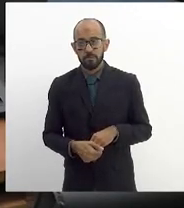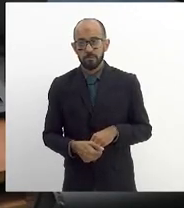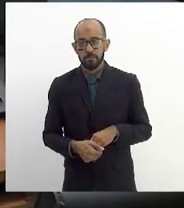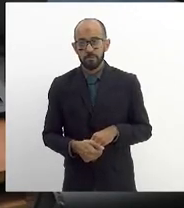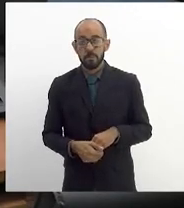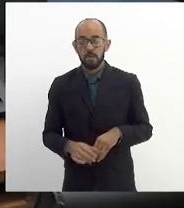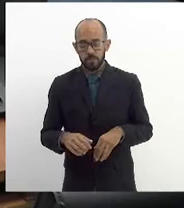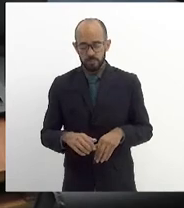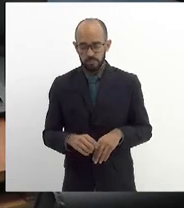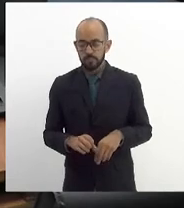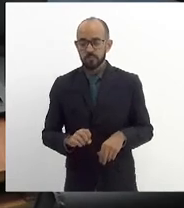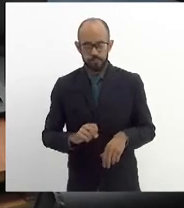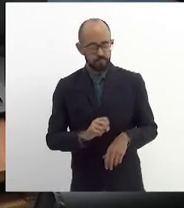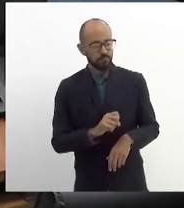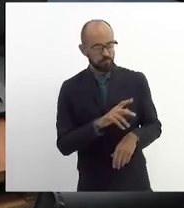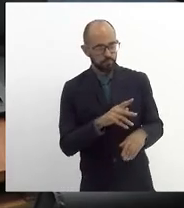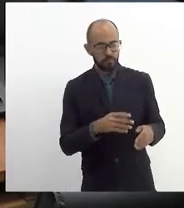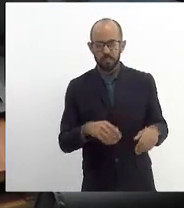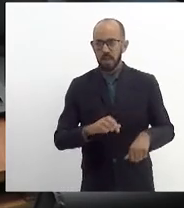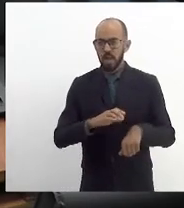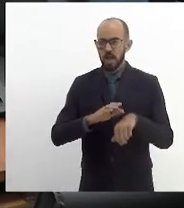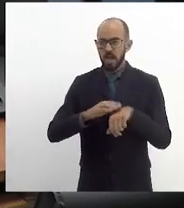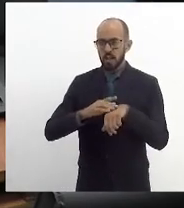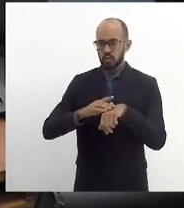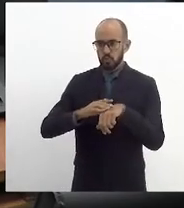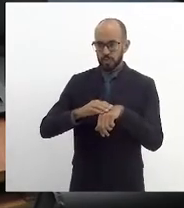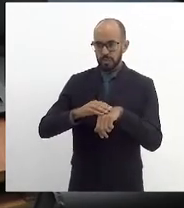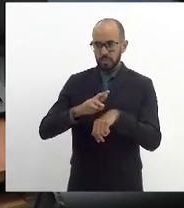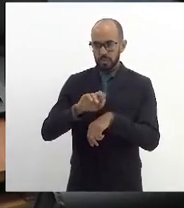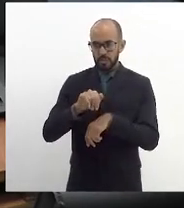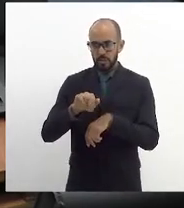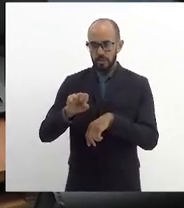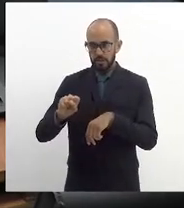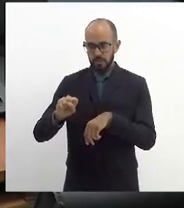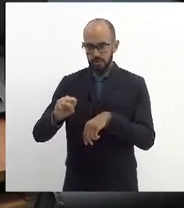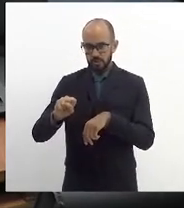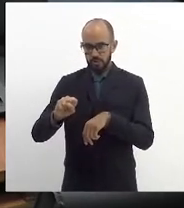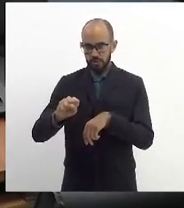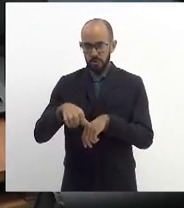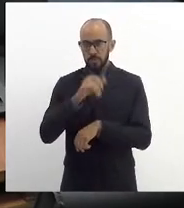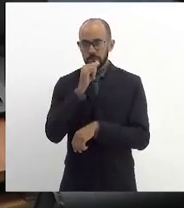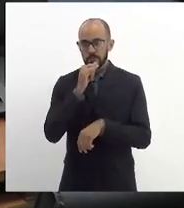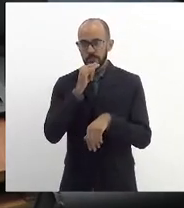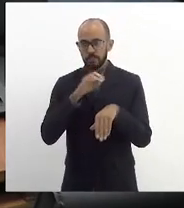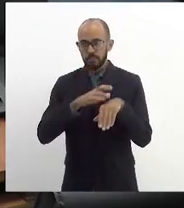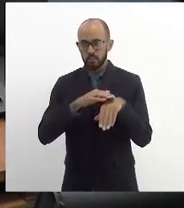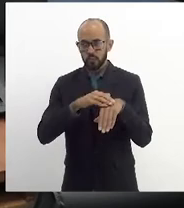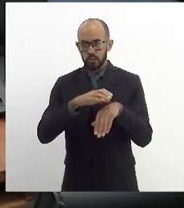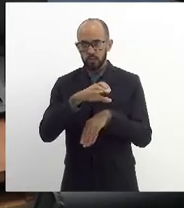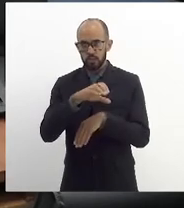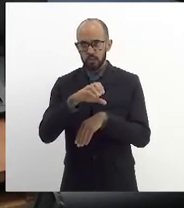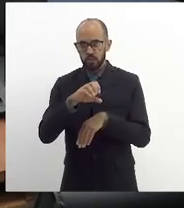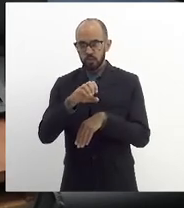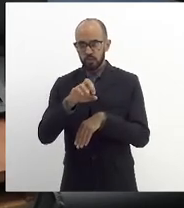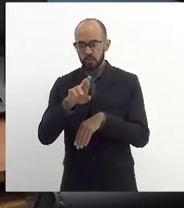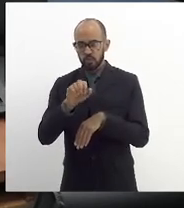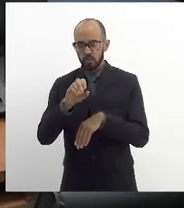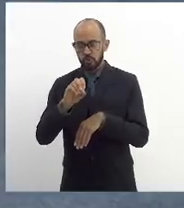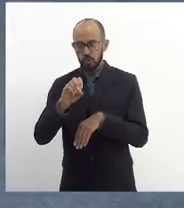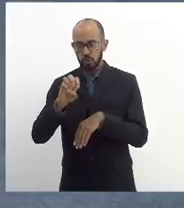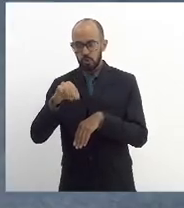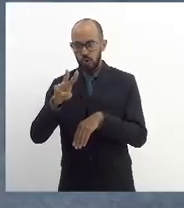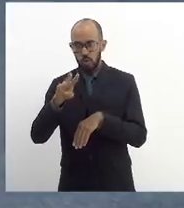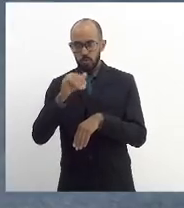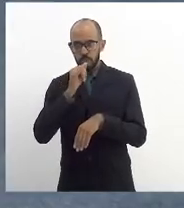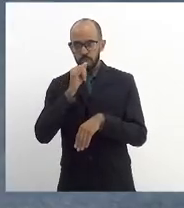som as doenças raras que doença de Crohn ela também vai se acertar essa retirada do plano Por